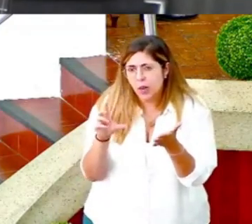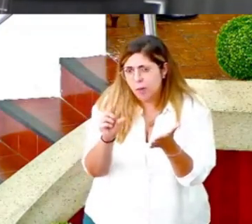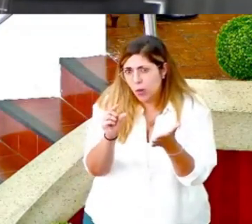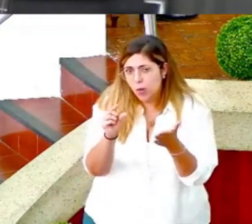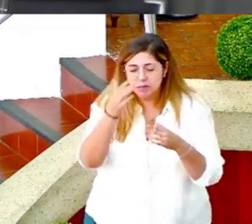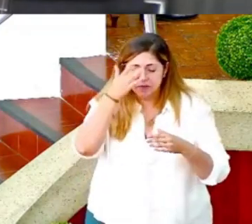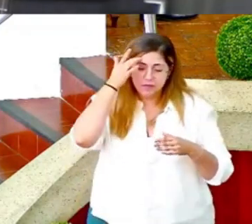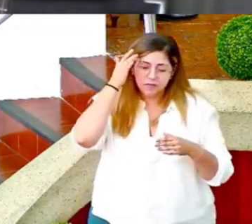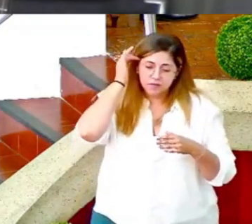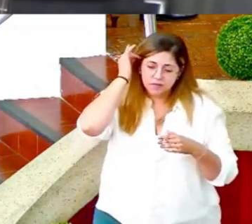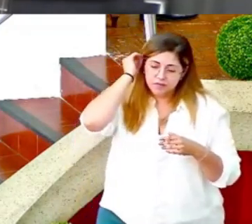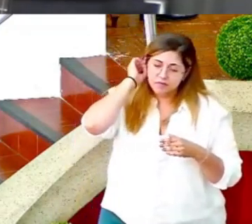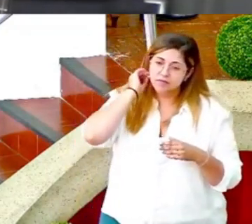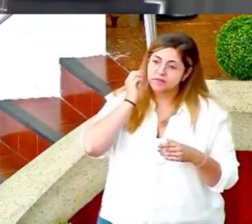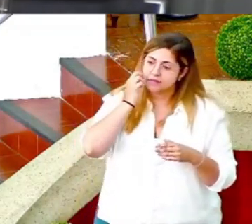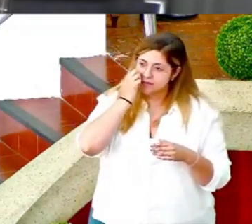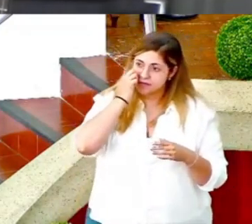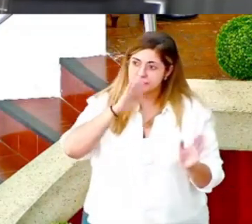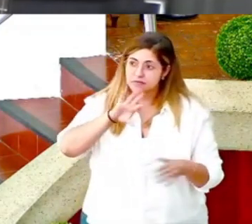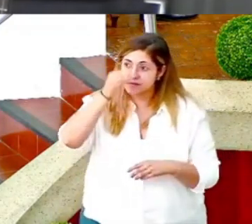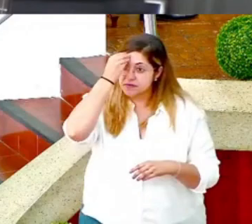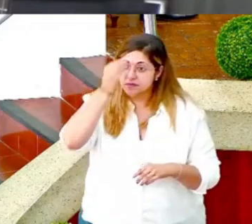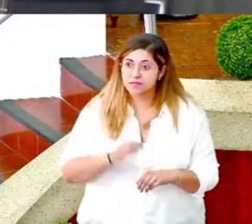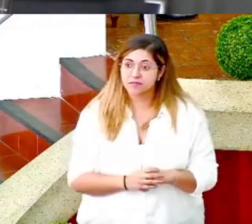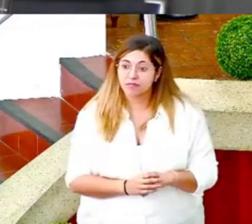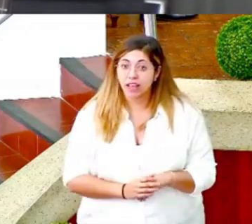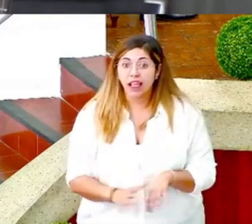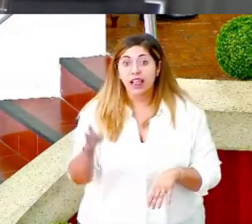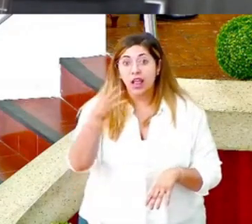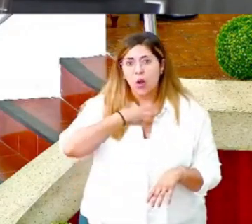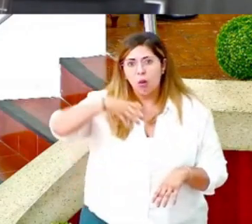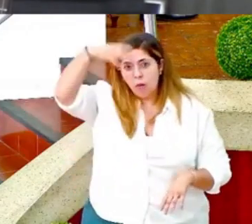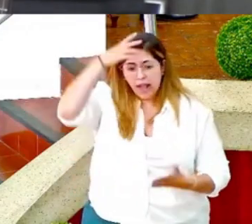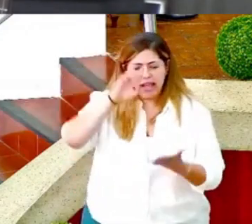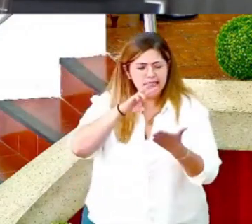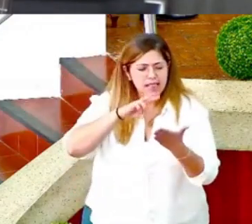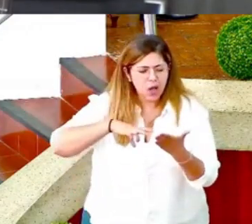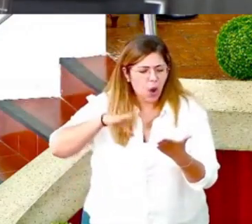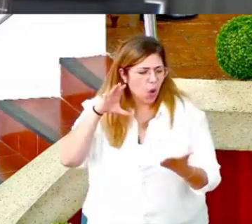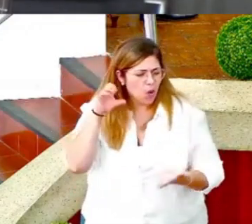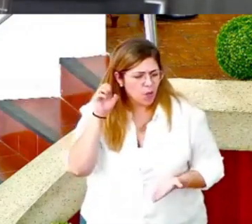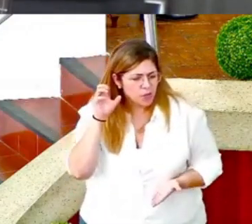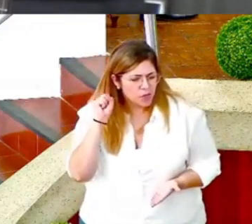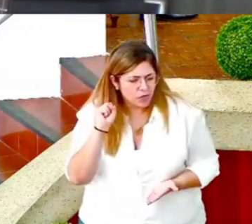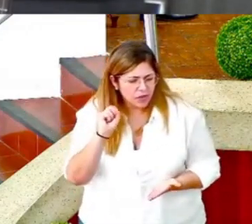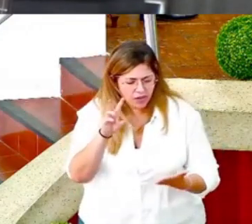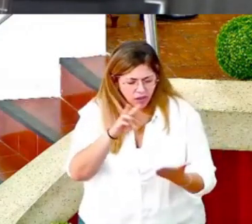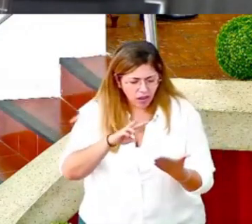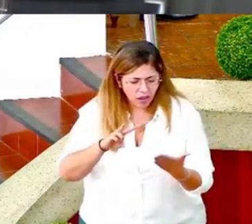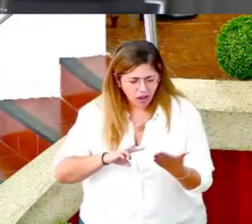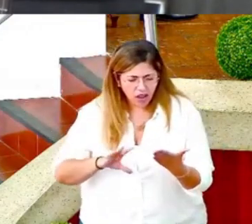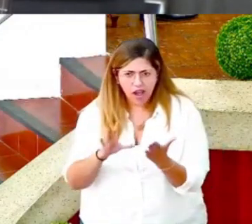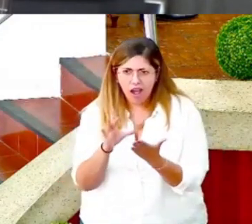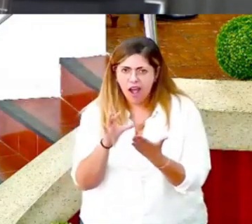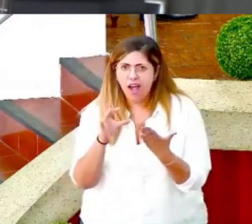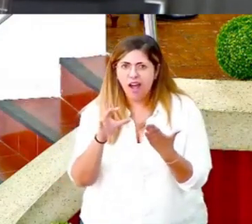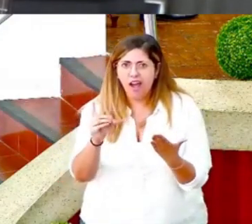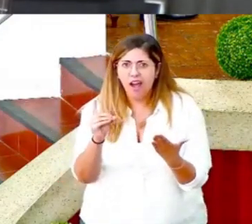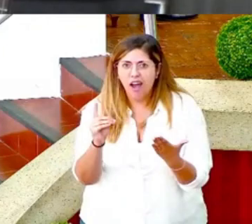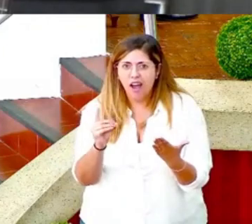Tendo o rei ouvido as palavras do livro da lei, rasgou as suas